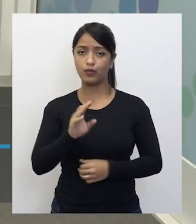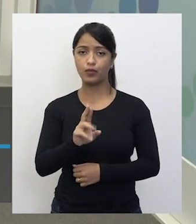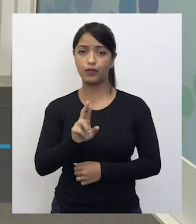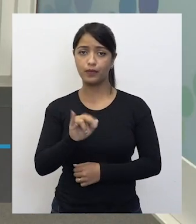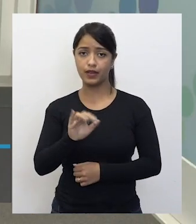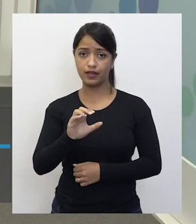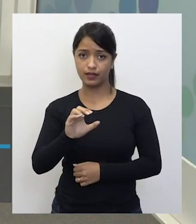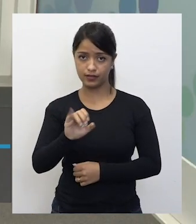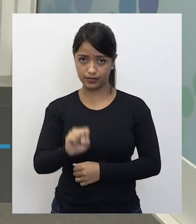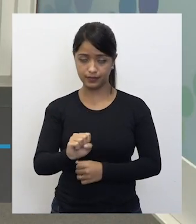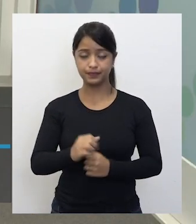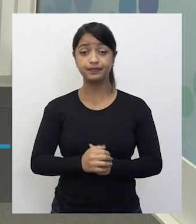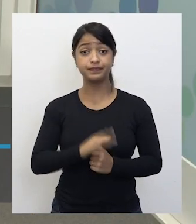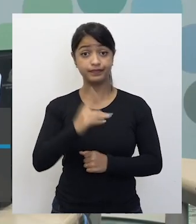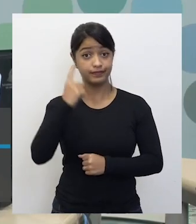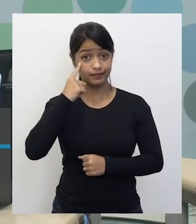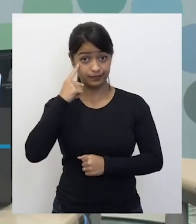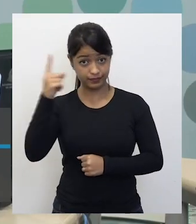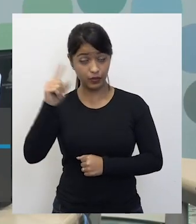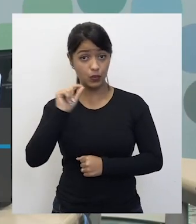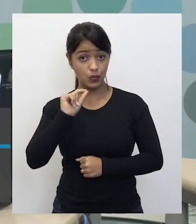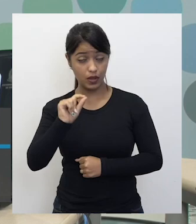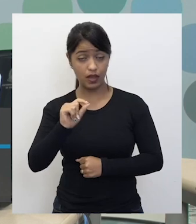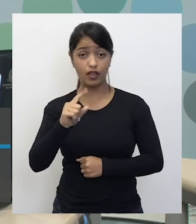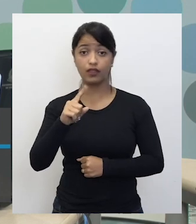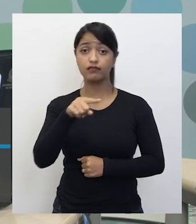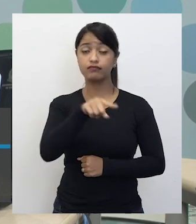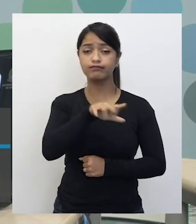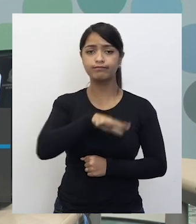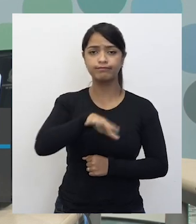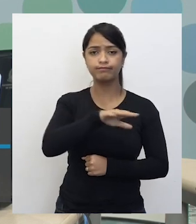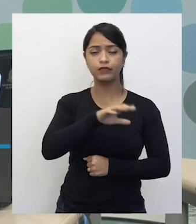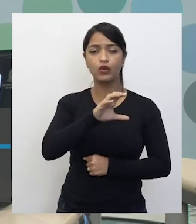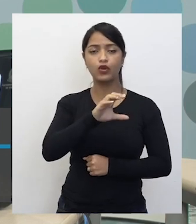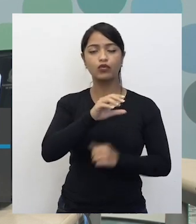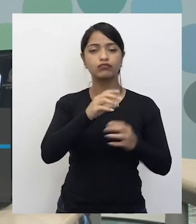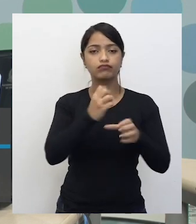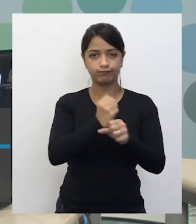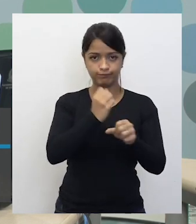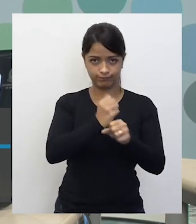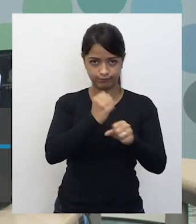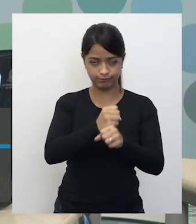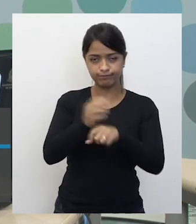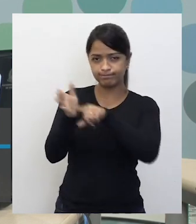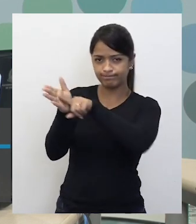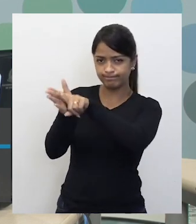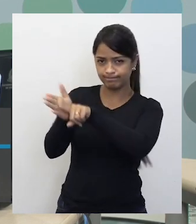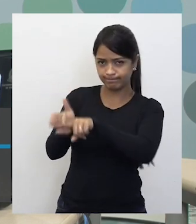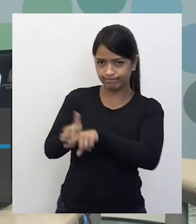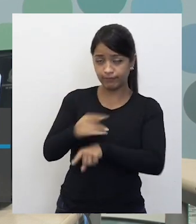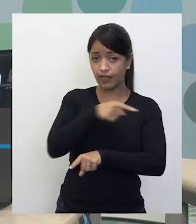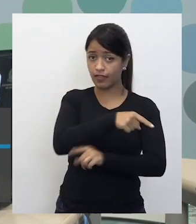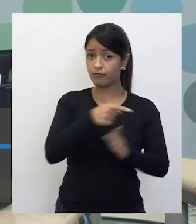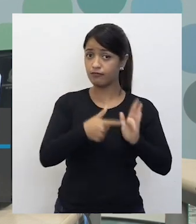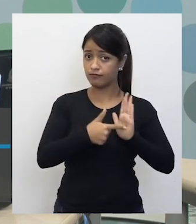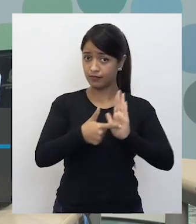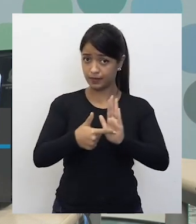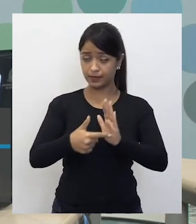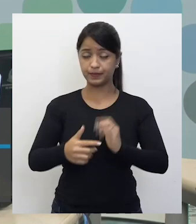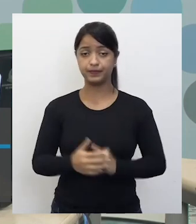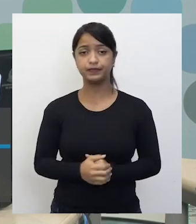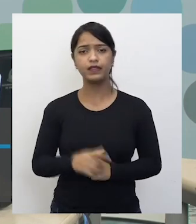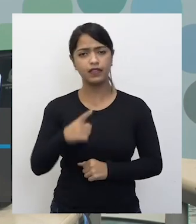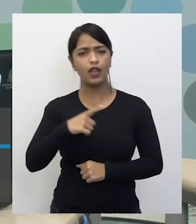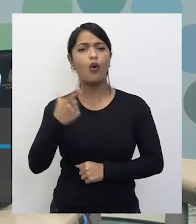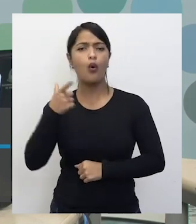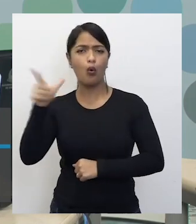análise feita, né, a partir do olhar do coeficiente de Gini. Nós temos outros indicadores aí para fazer análise,